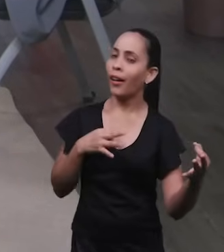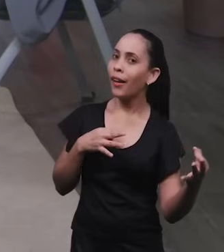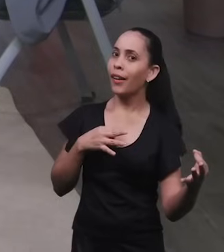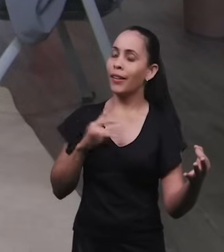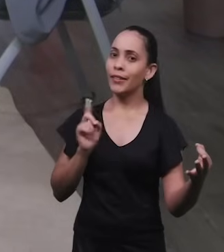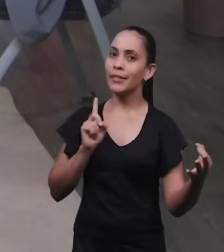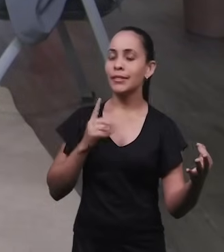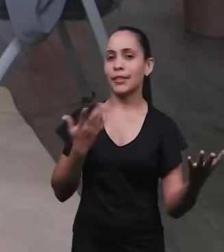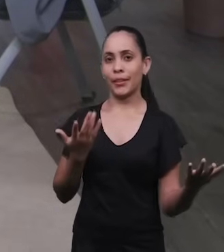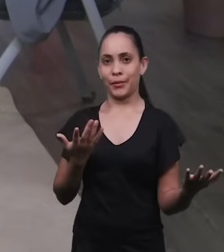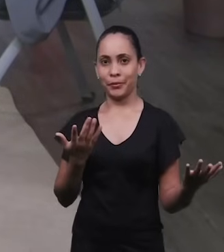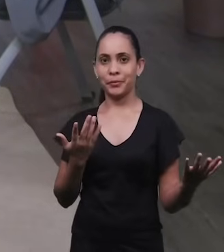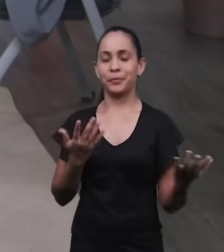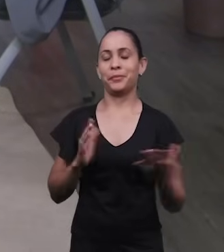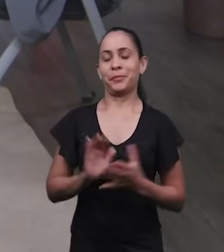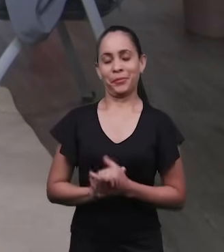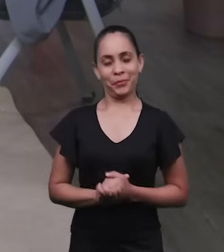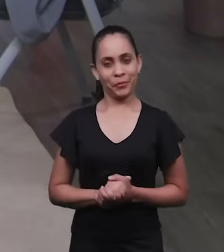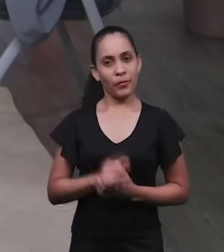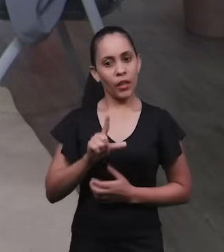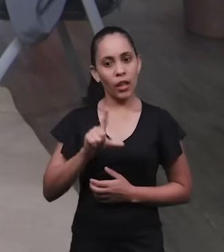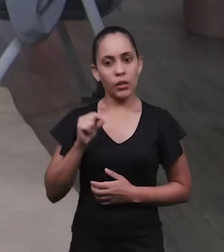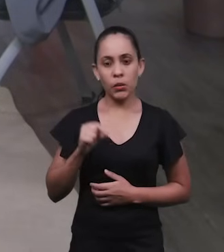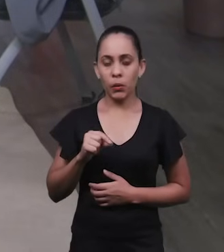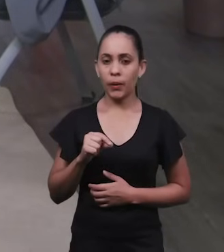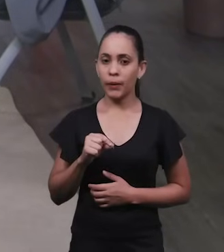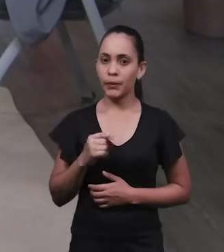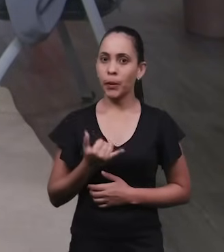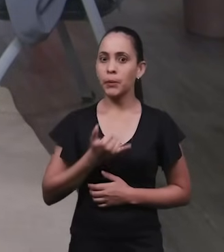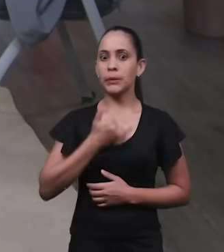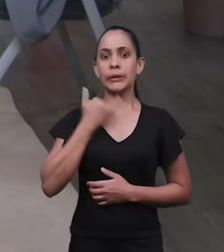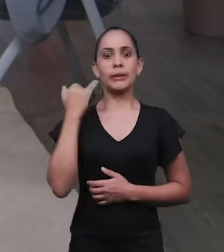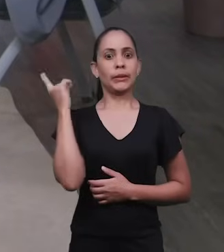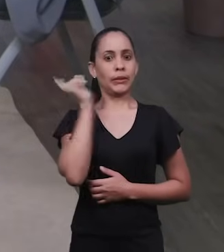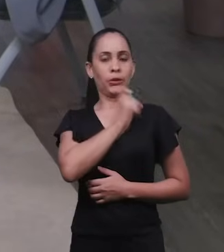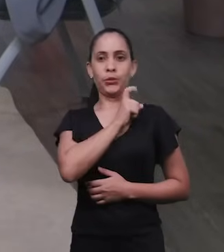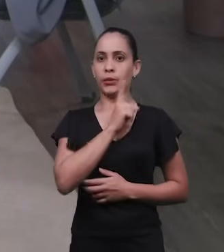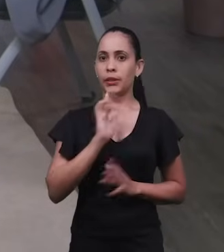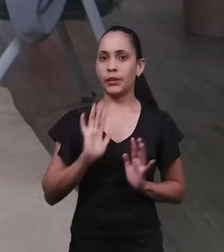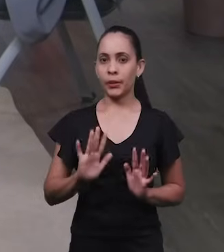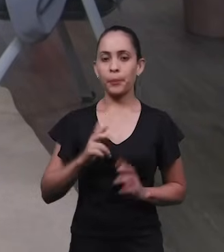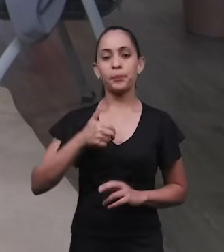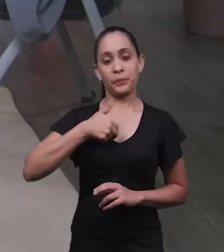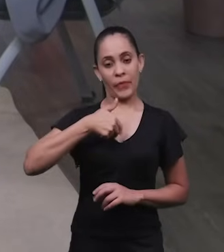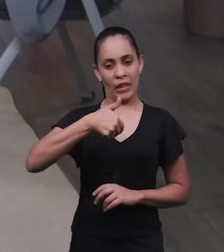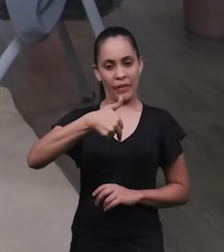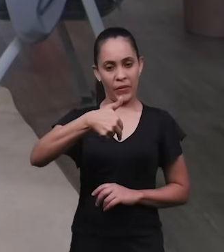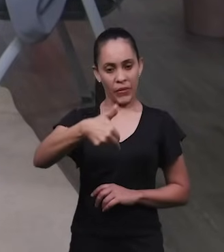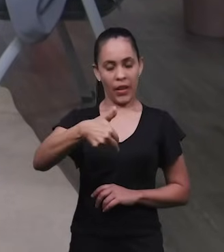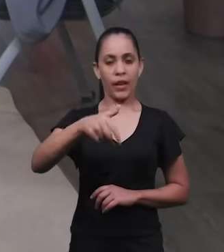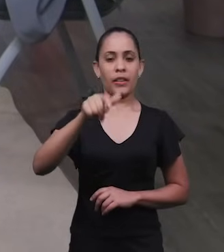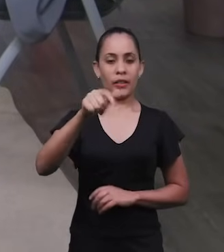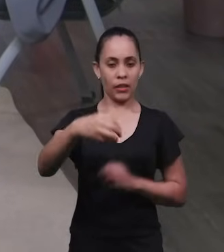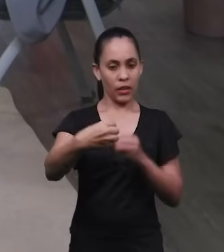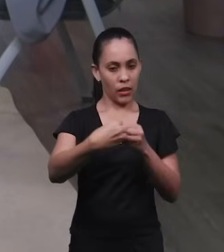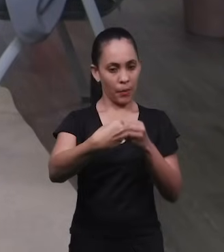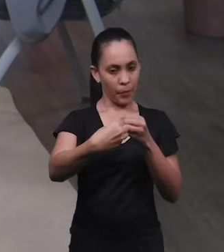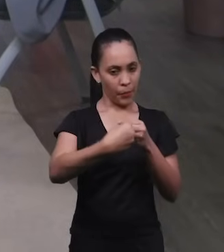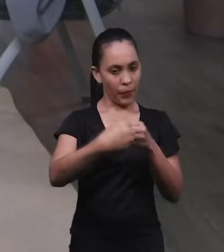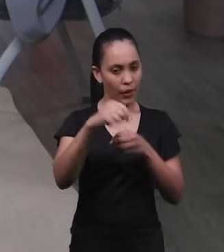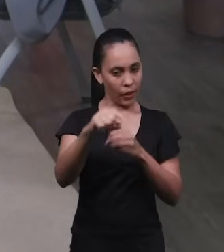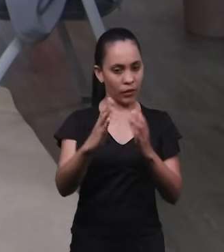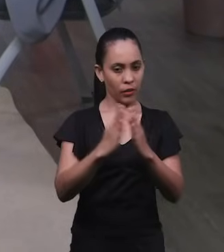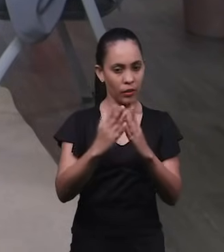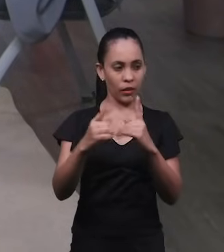longa, né, para tomar uma decisão tão drástica. Então você vai para esse endereço, está bem mais